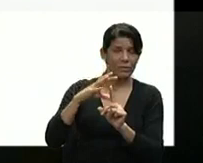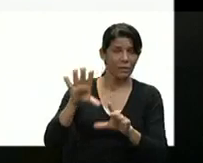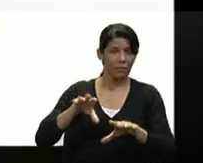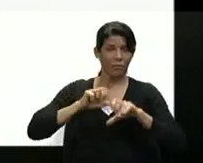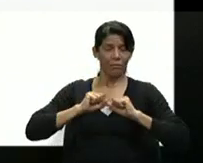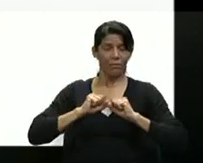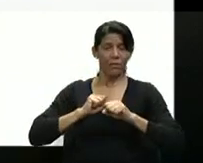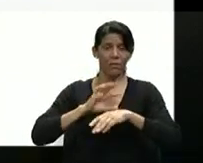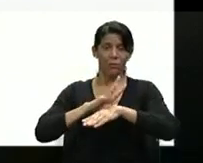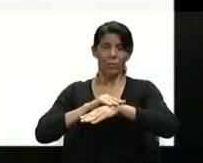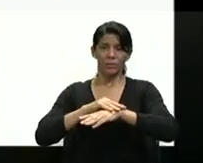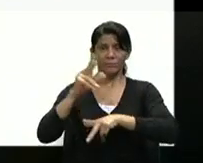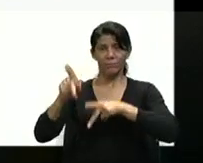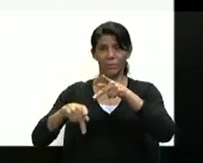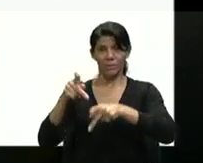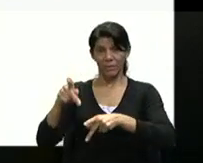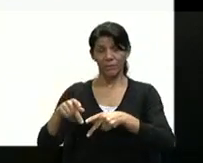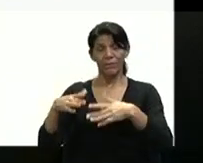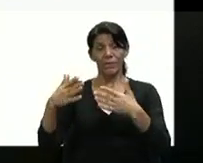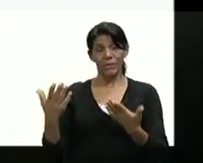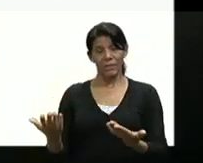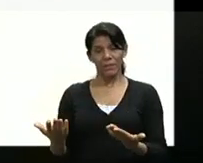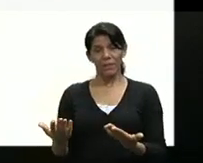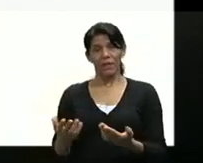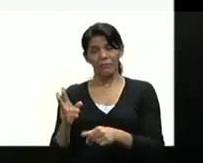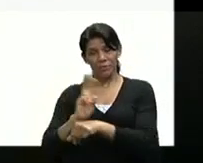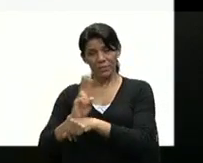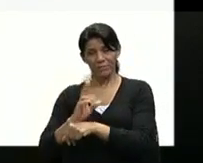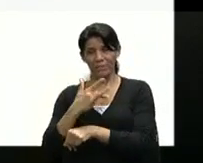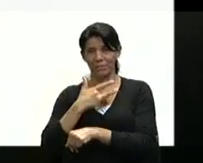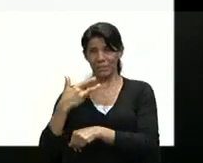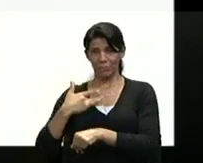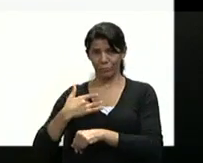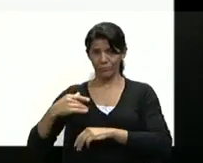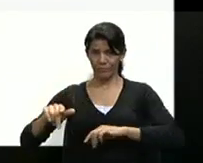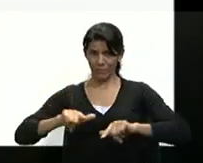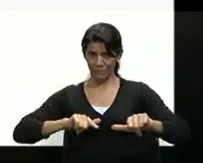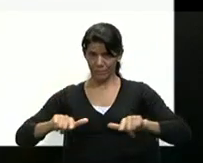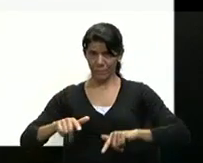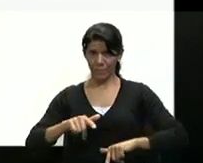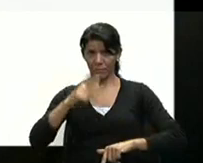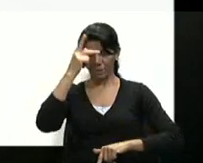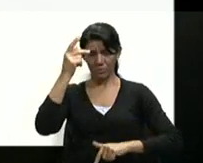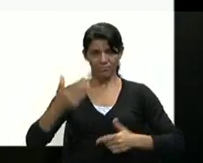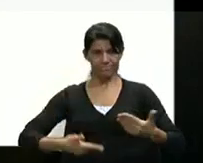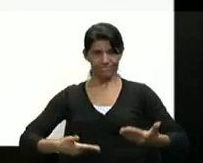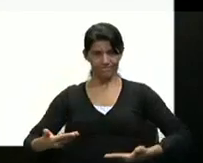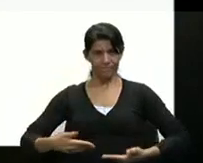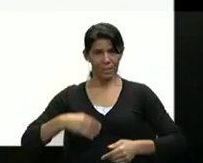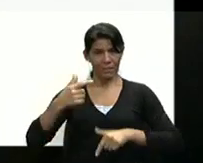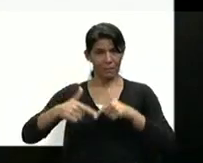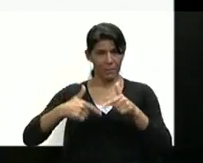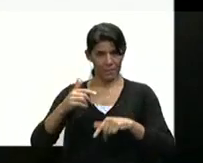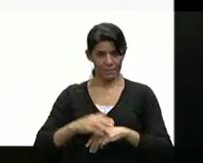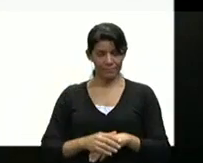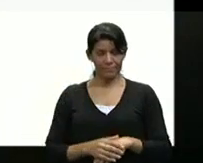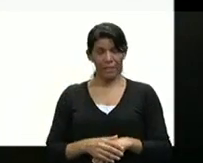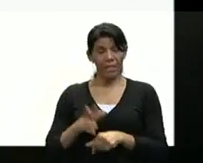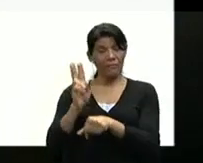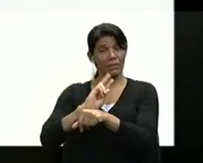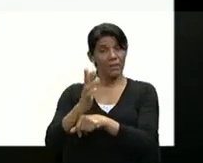a vigilância em saúde do trabalhador. Então, nós vemos que a vigilância em